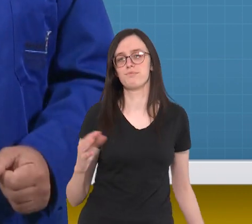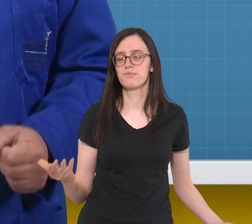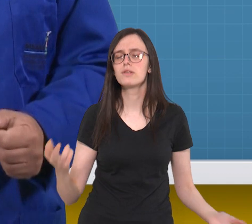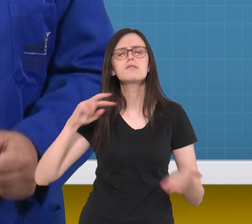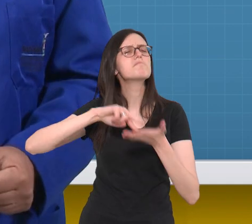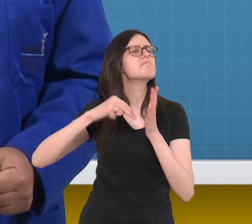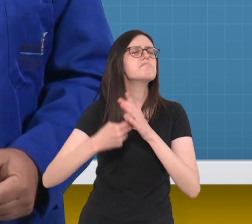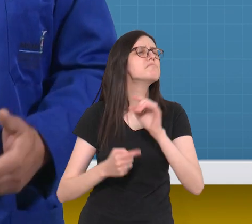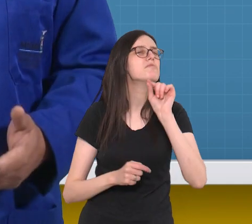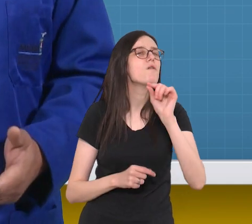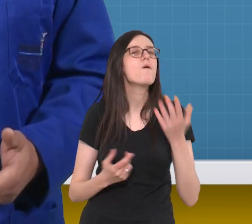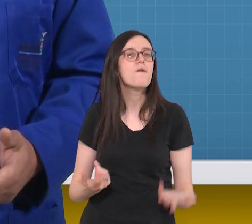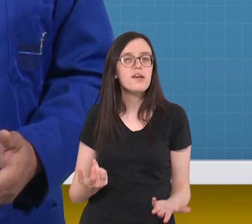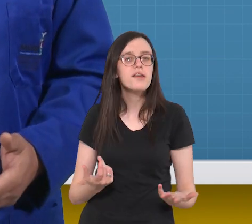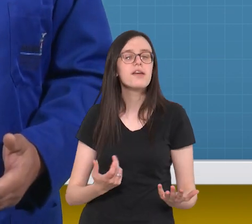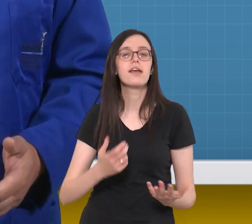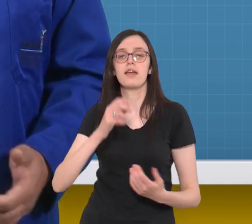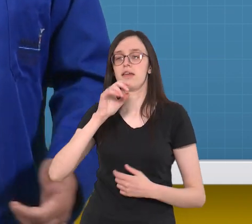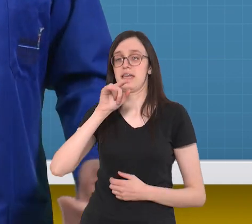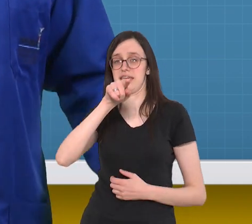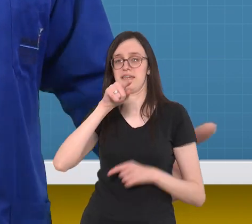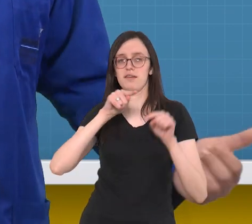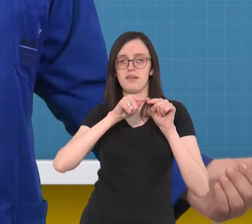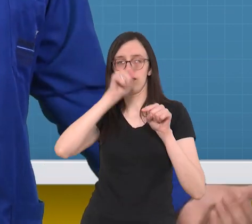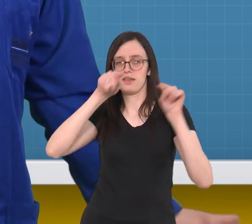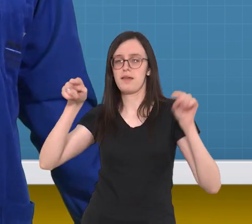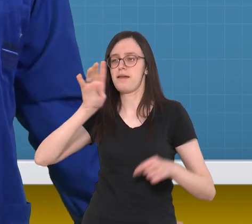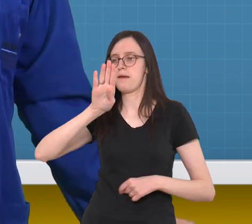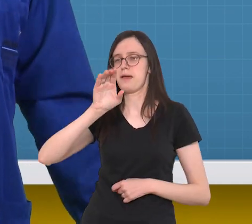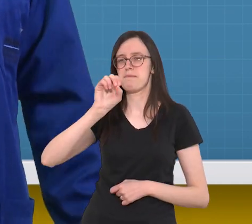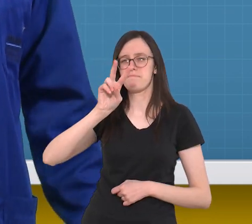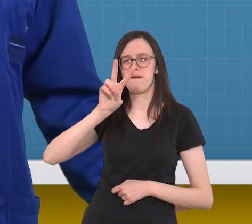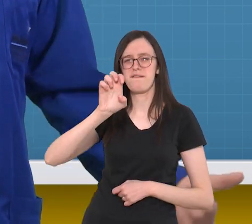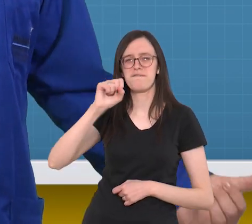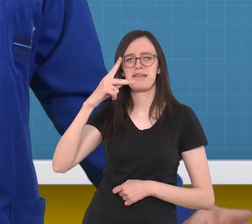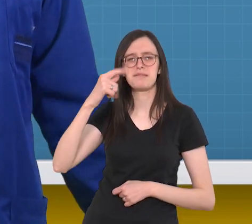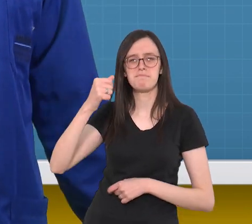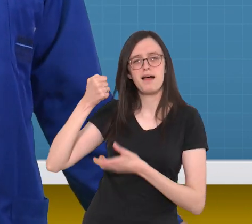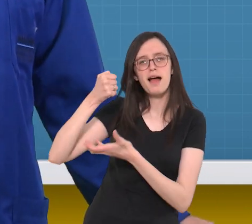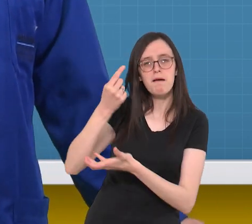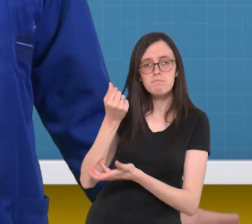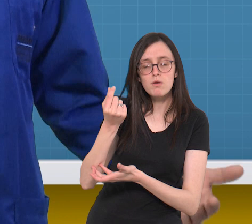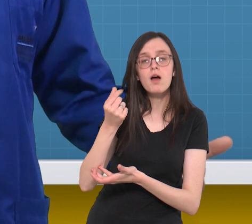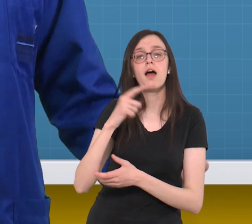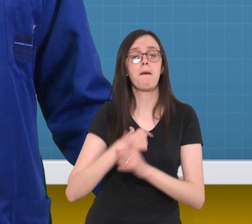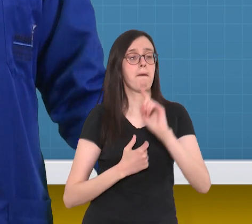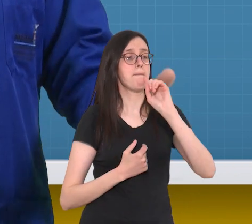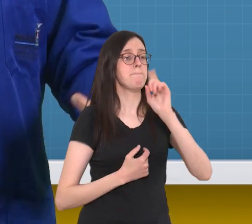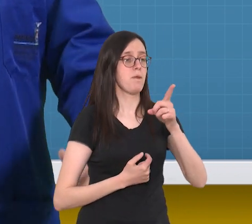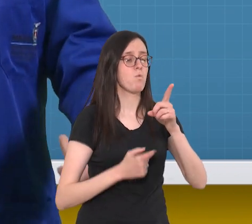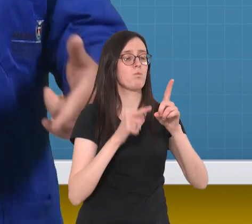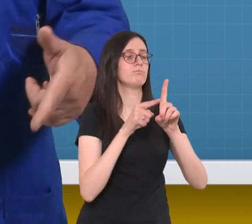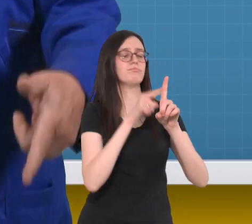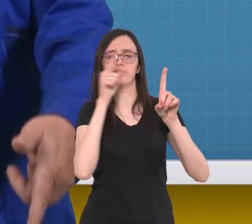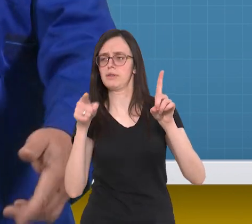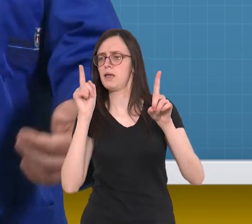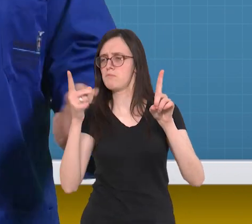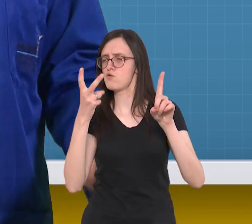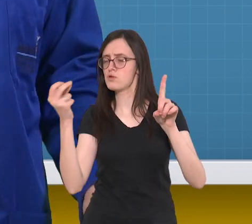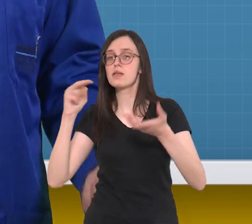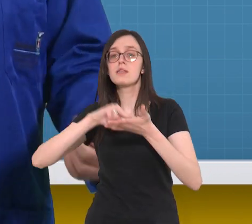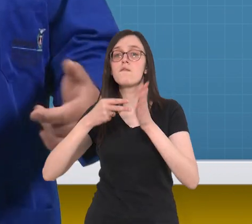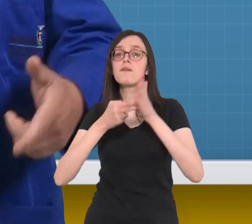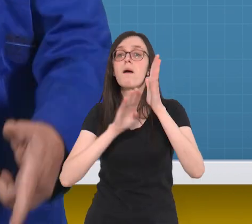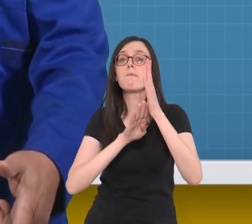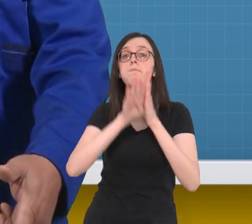é 20%. Ou seja, o índice Bovespa, que era 1.000, cresceu em 20%